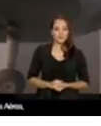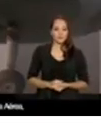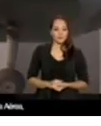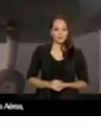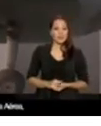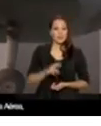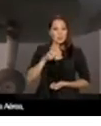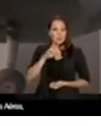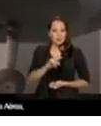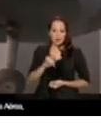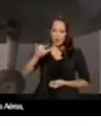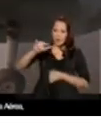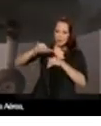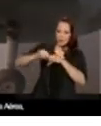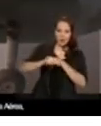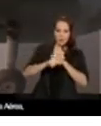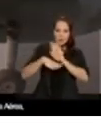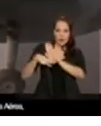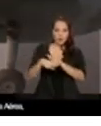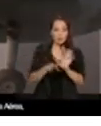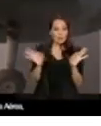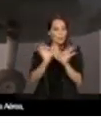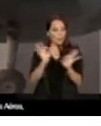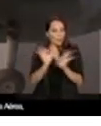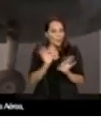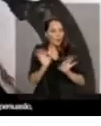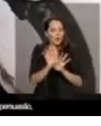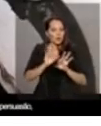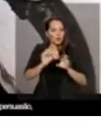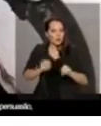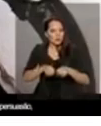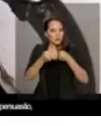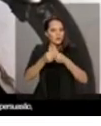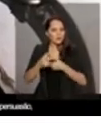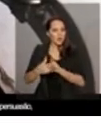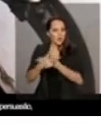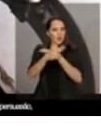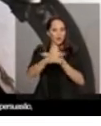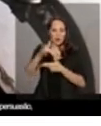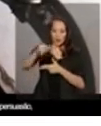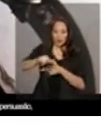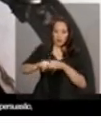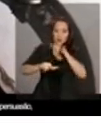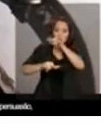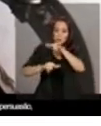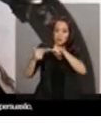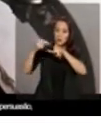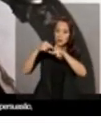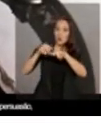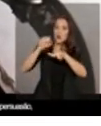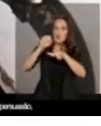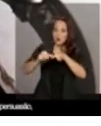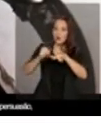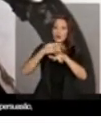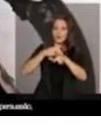Caso a aeronave não coopere com as orientações da Defesa Aérea, o interceptador poderá